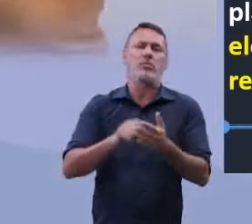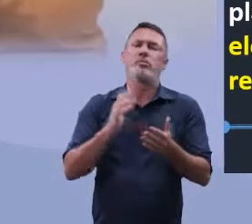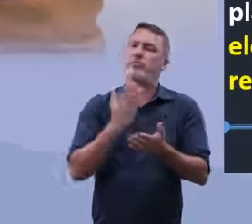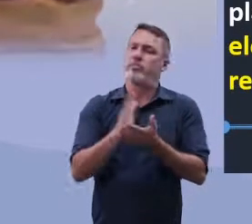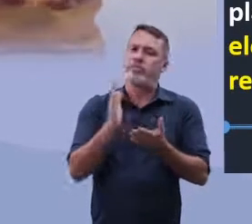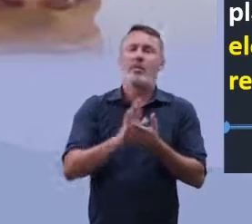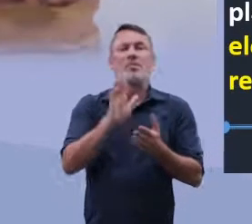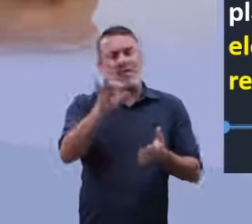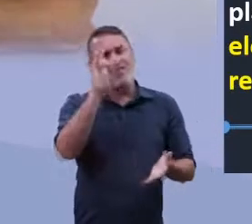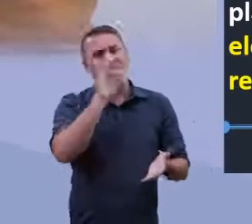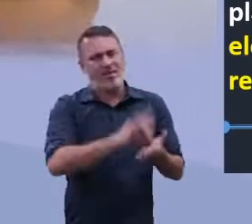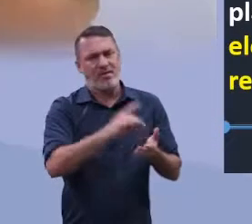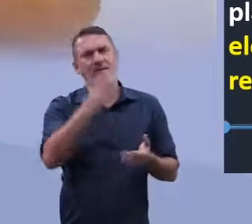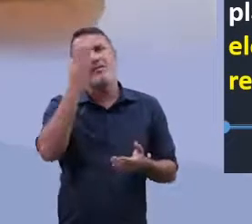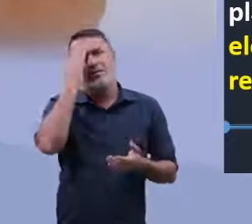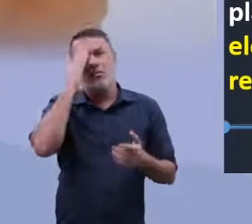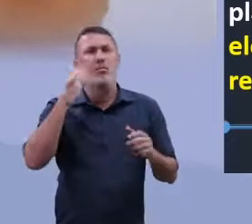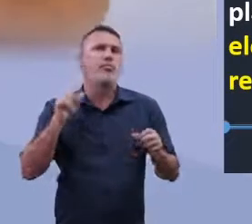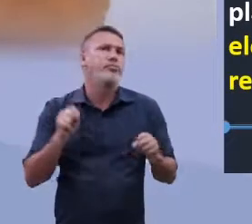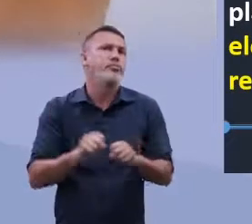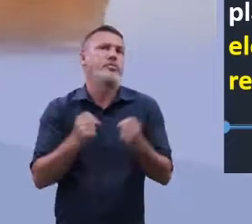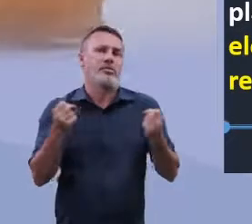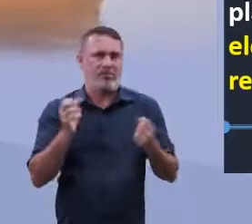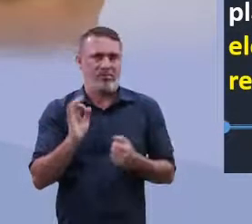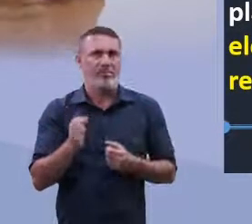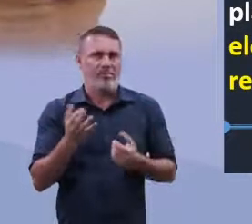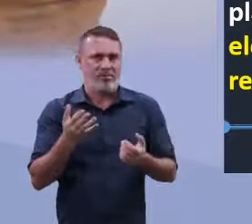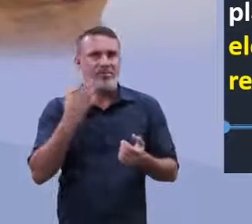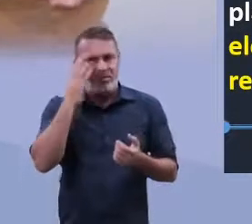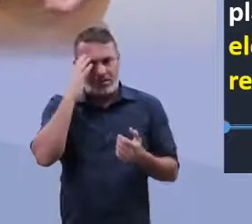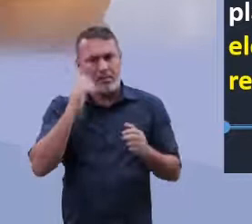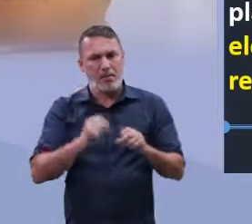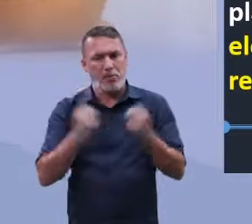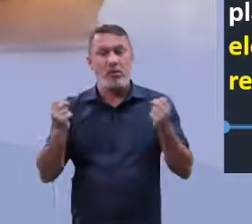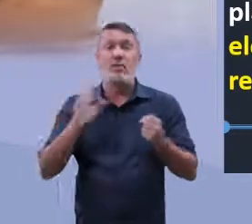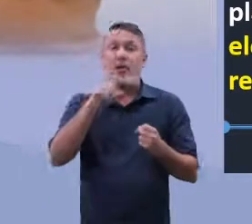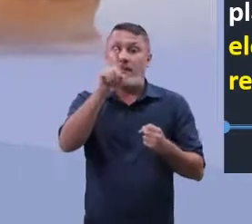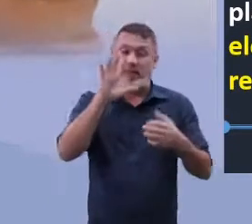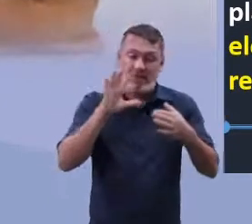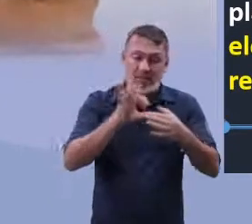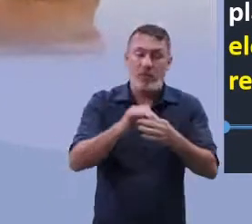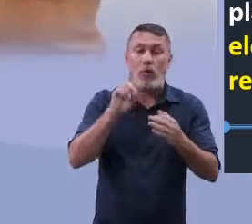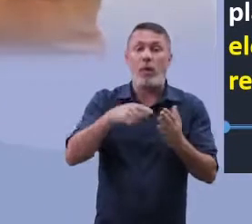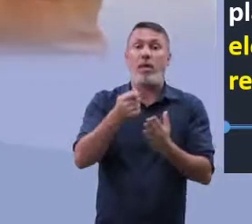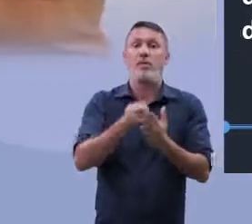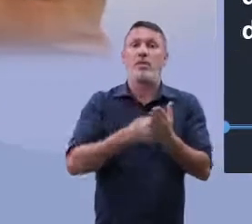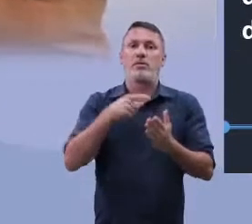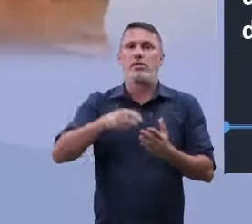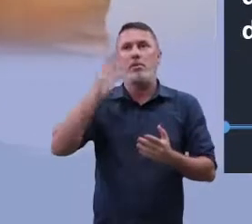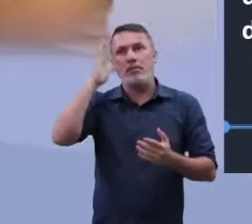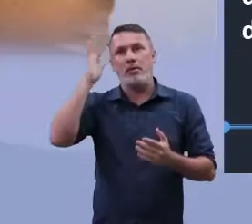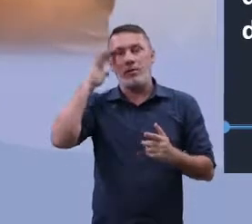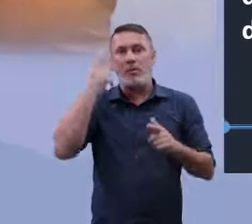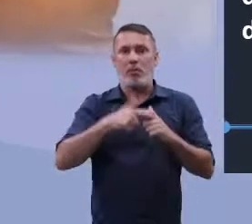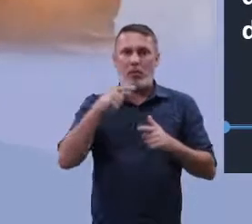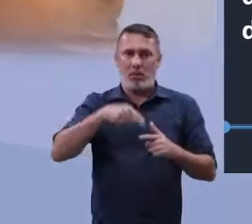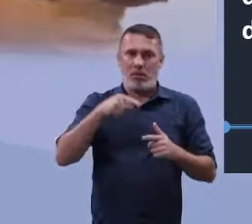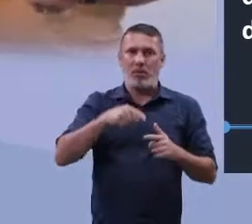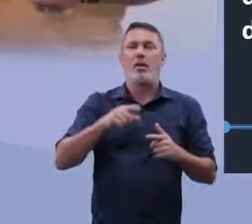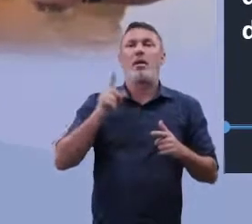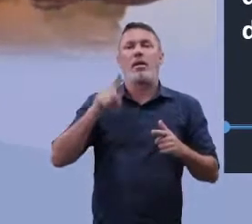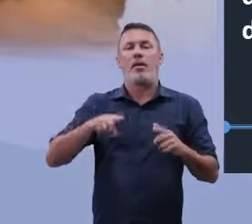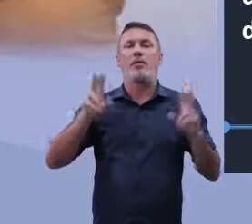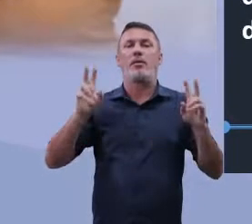serve e aquela coisa, mas na realidade é totalmente quase impossível. Mas nós temos que pensar na redação para resolver um problema, e o